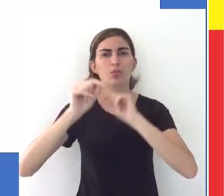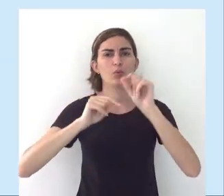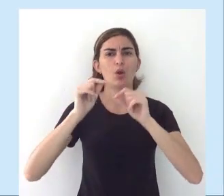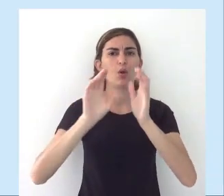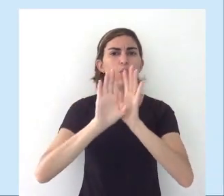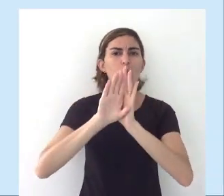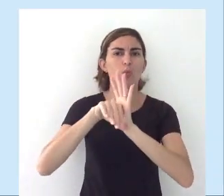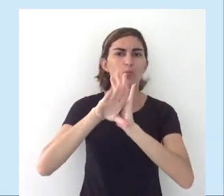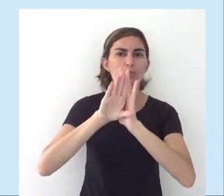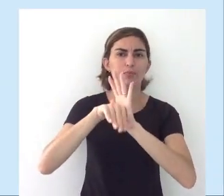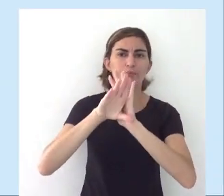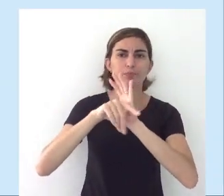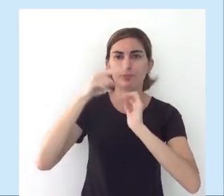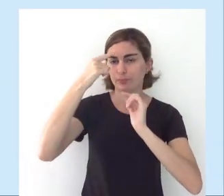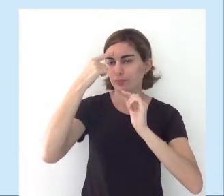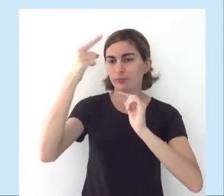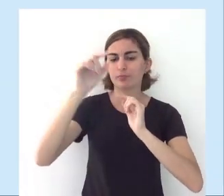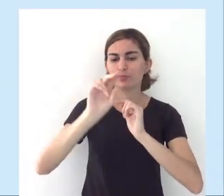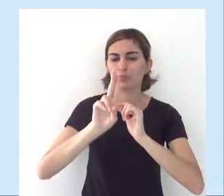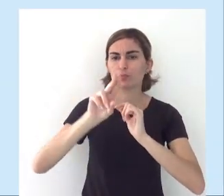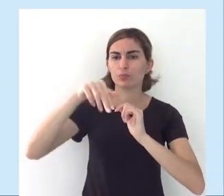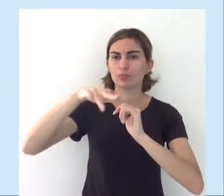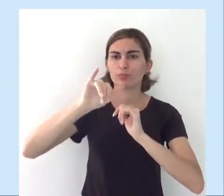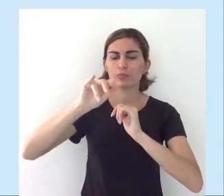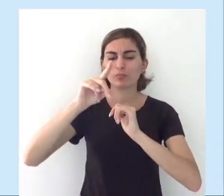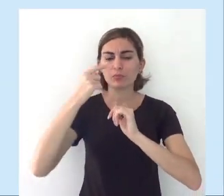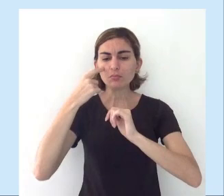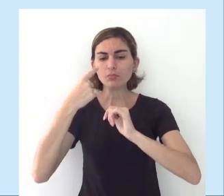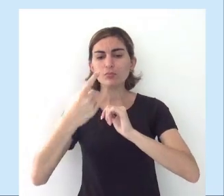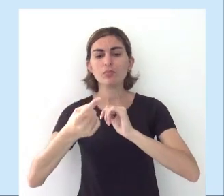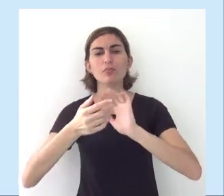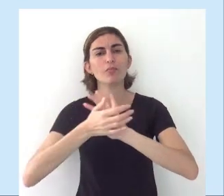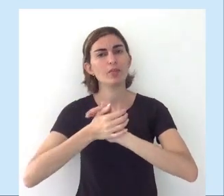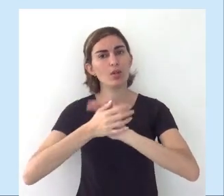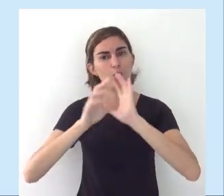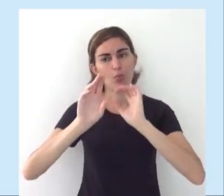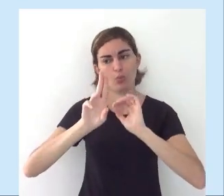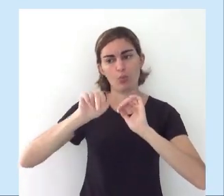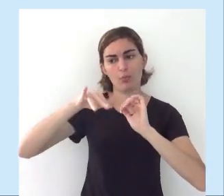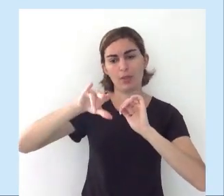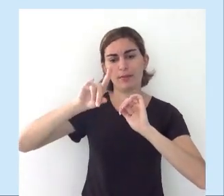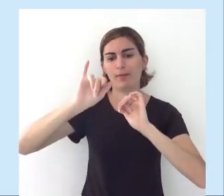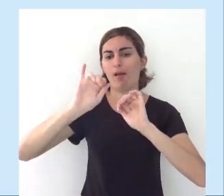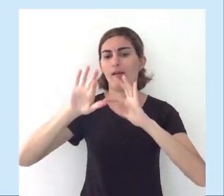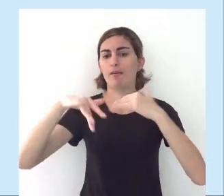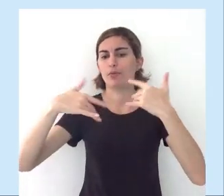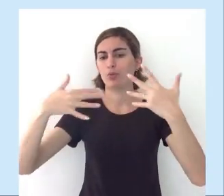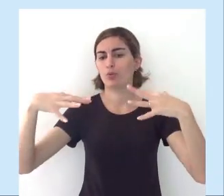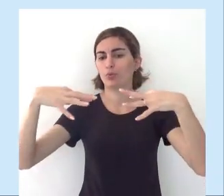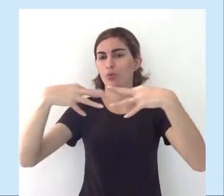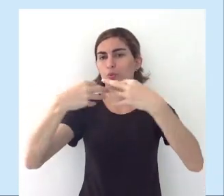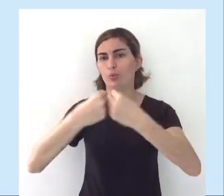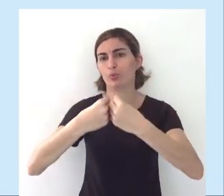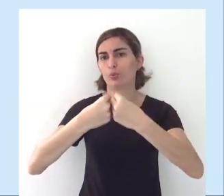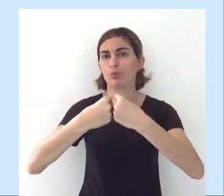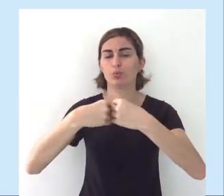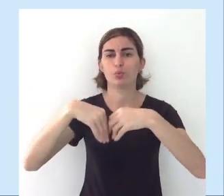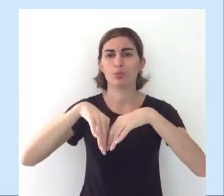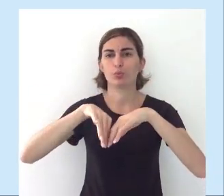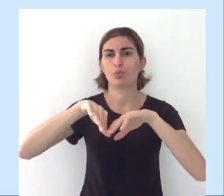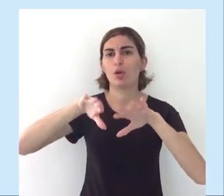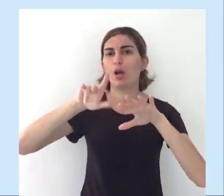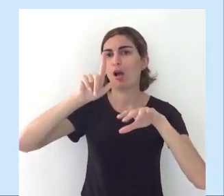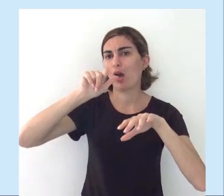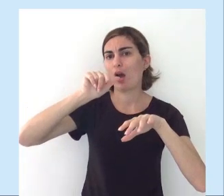sobre os conceitos, tá? As ideias de umidade. Acompanha comigo agora. Gente, umidade vai ser toda